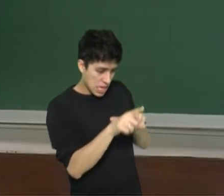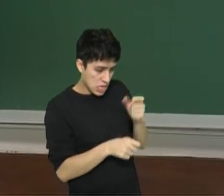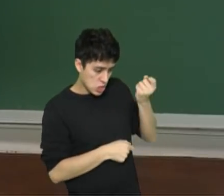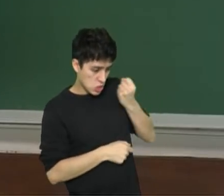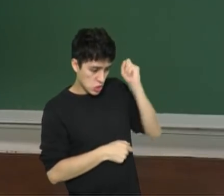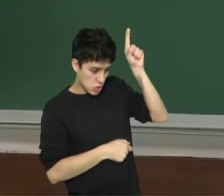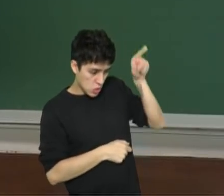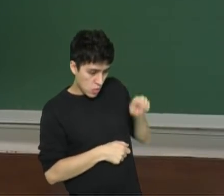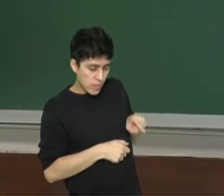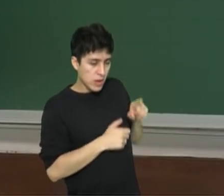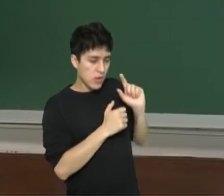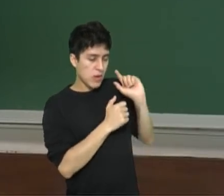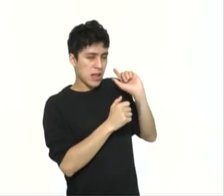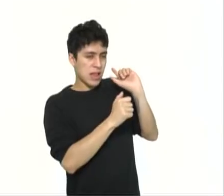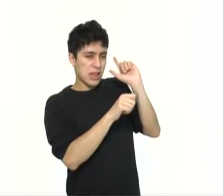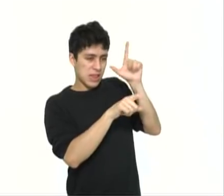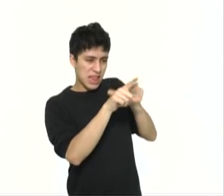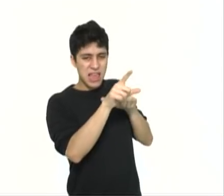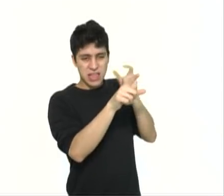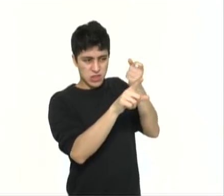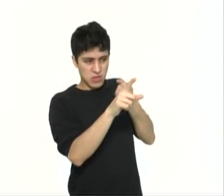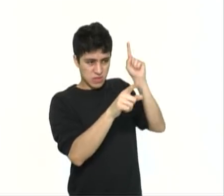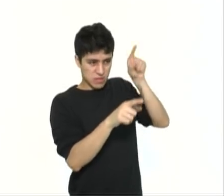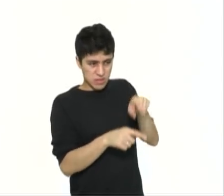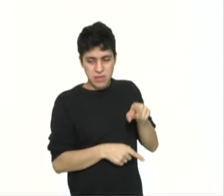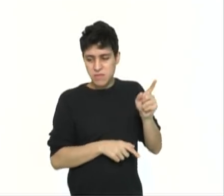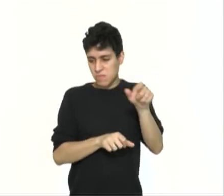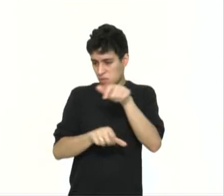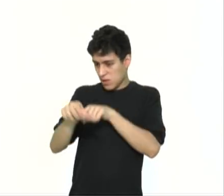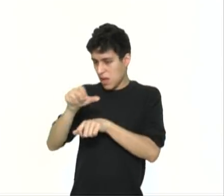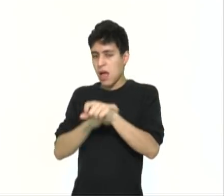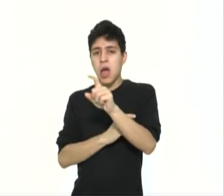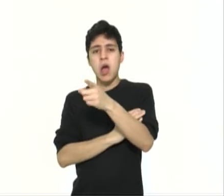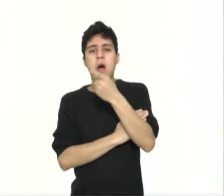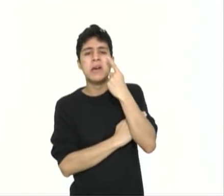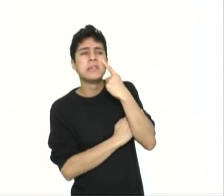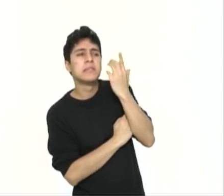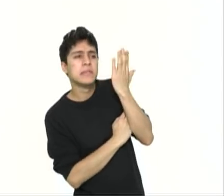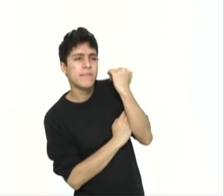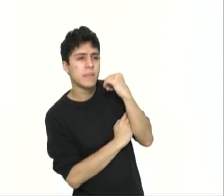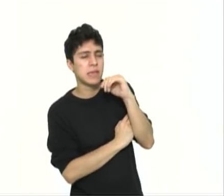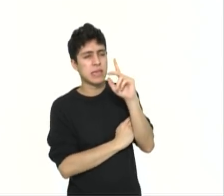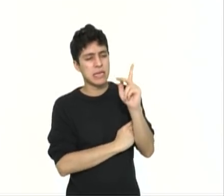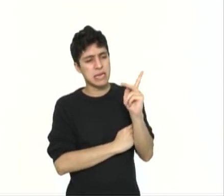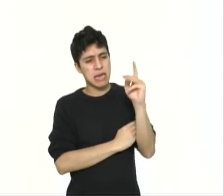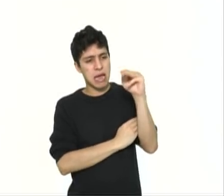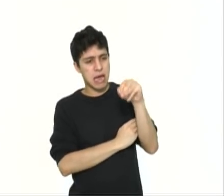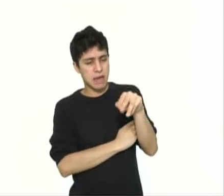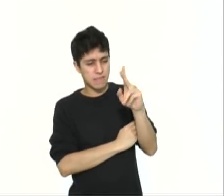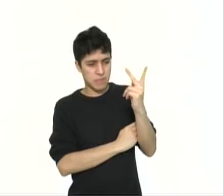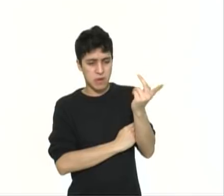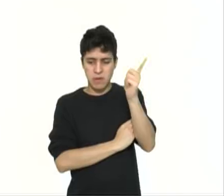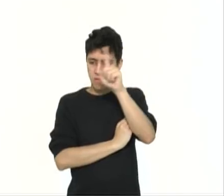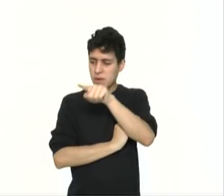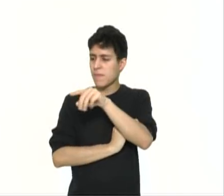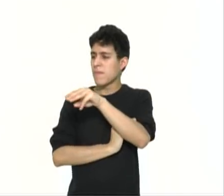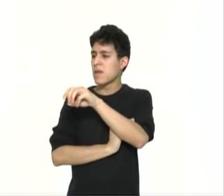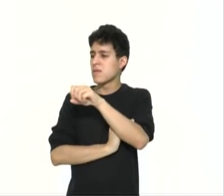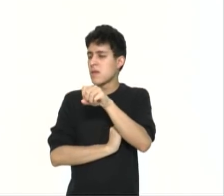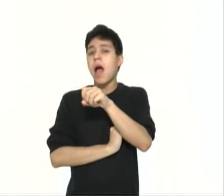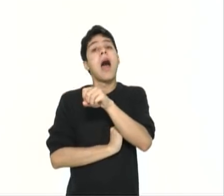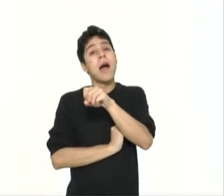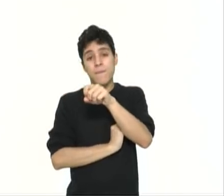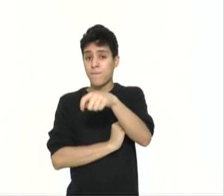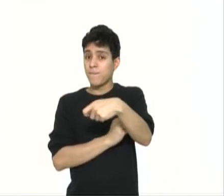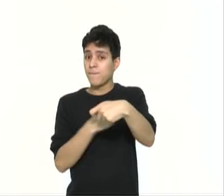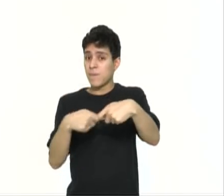aula passada, né? Então, de quilômetro por hora, se eu quero transformar isso para metro por segundo, a gente divide